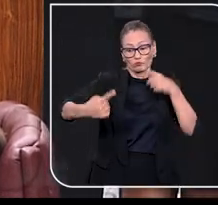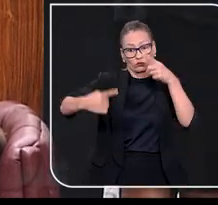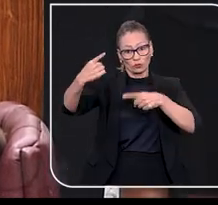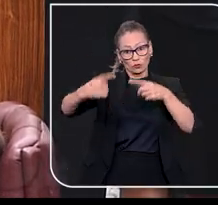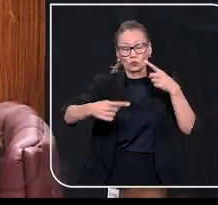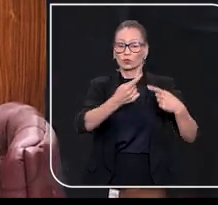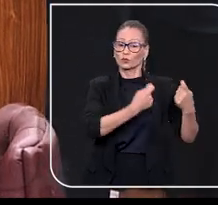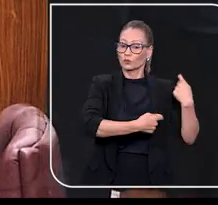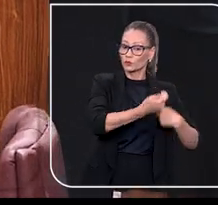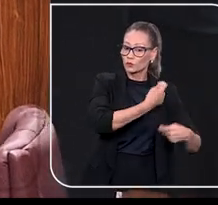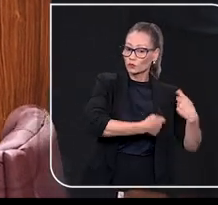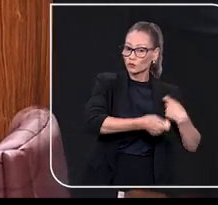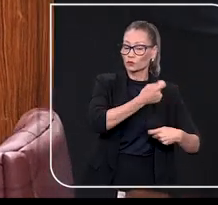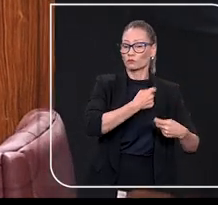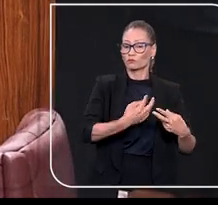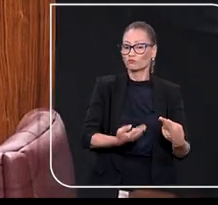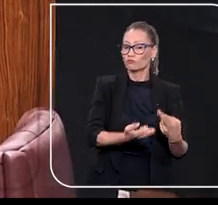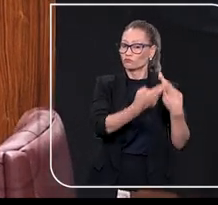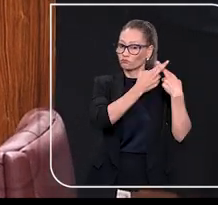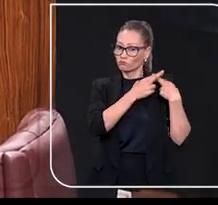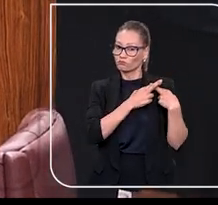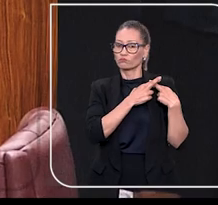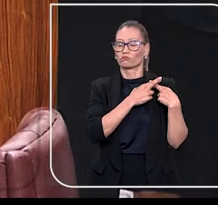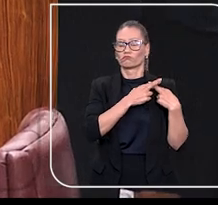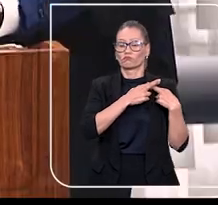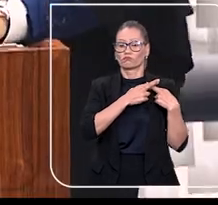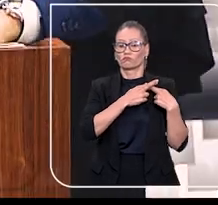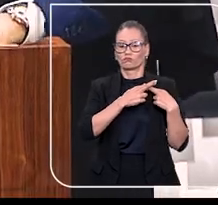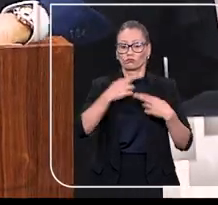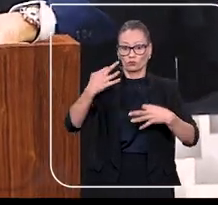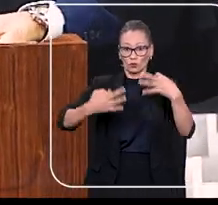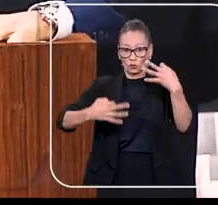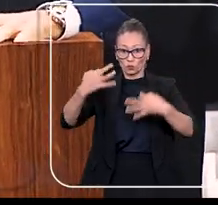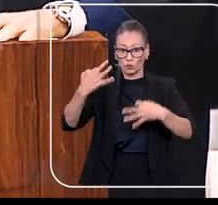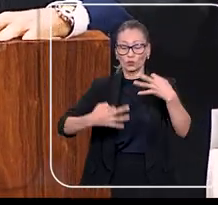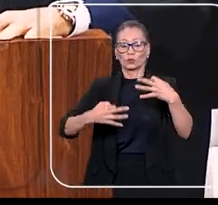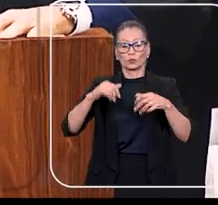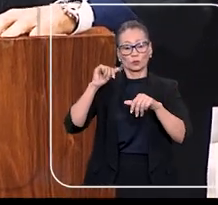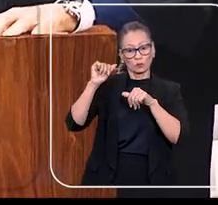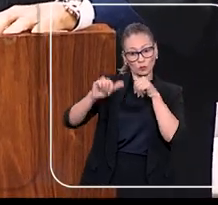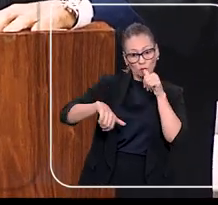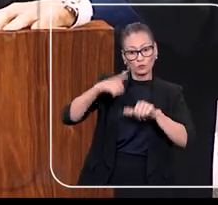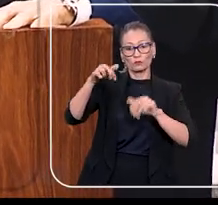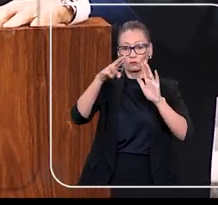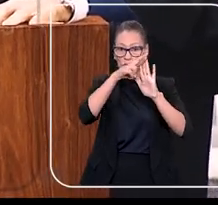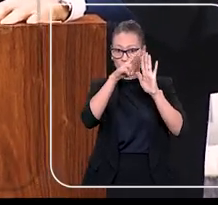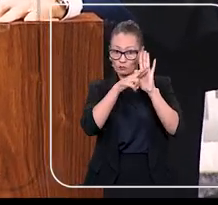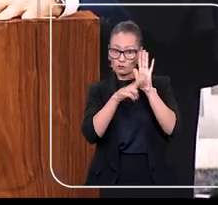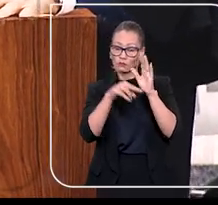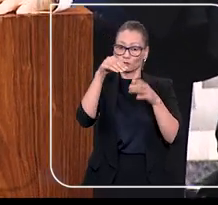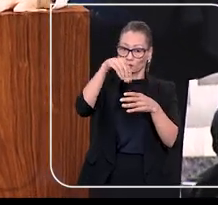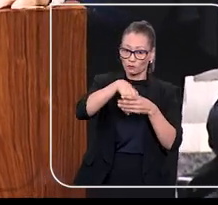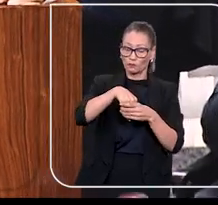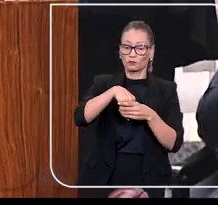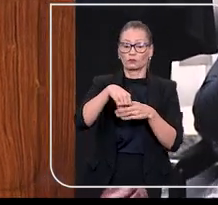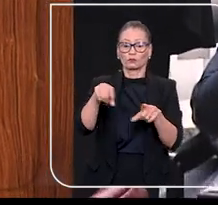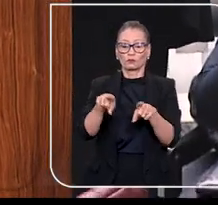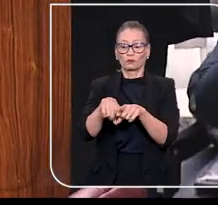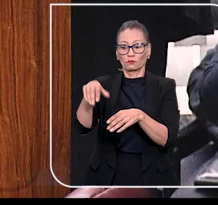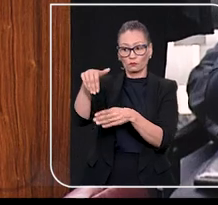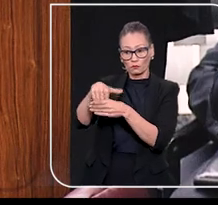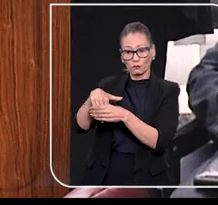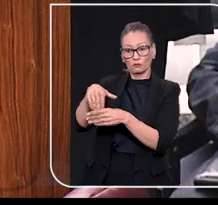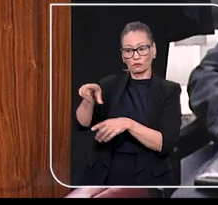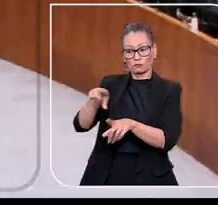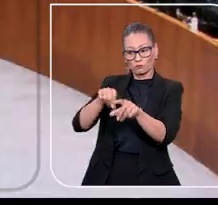administrativas de responsabilidade dos magistrados, como alterações no regimento interno, eleições de presidentes, de